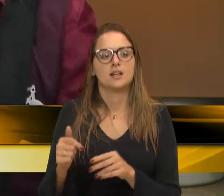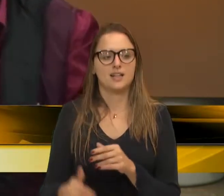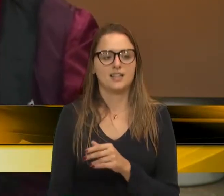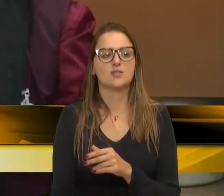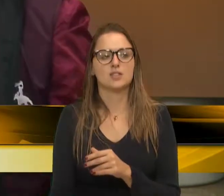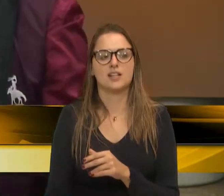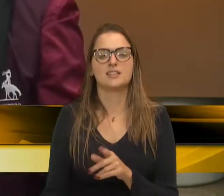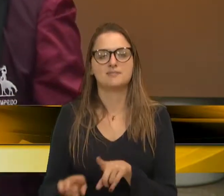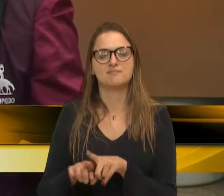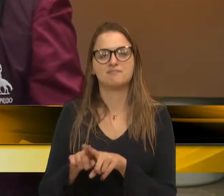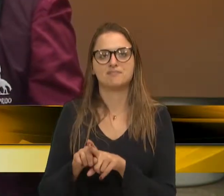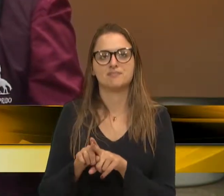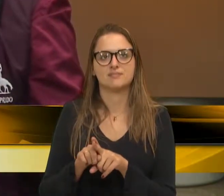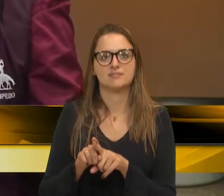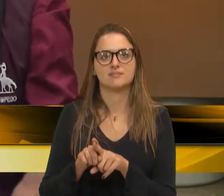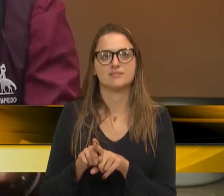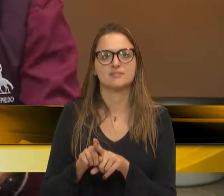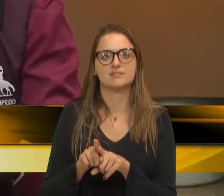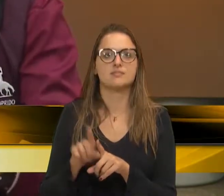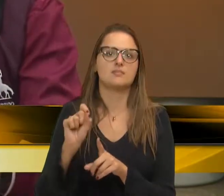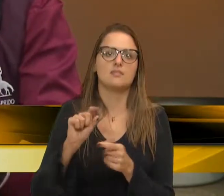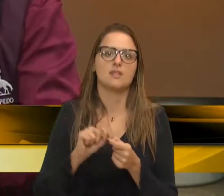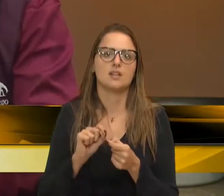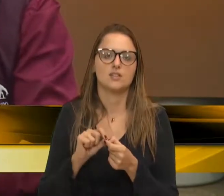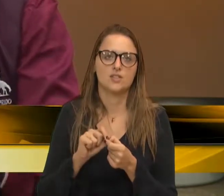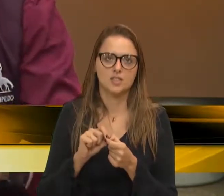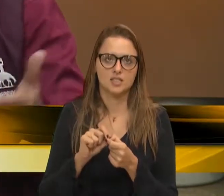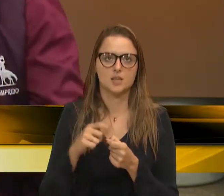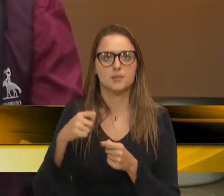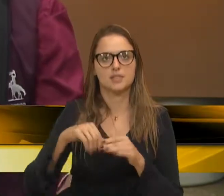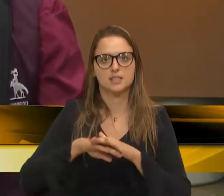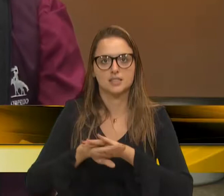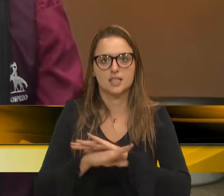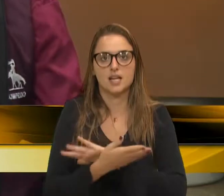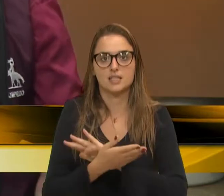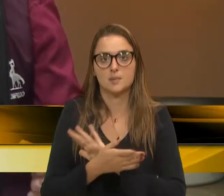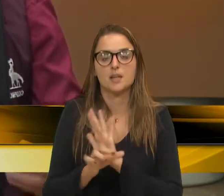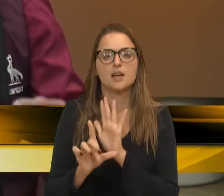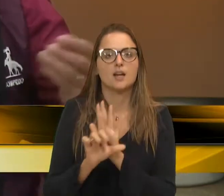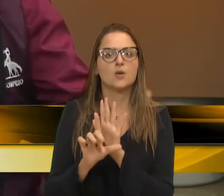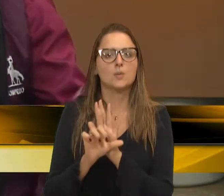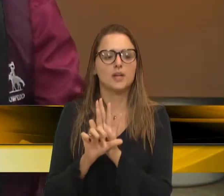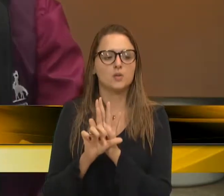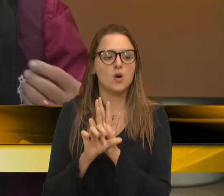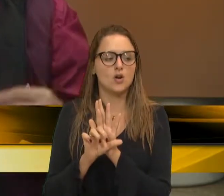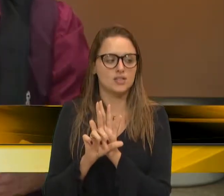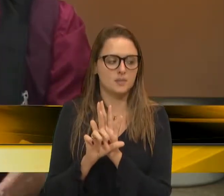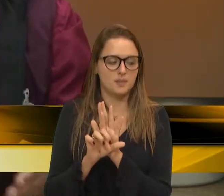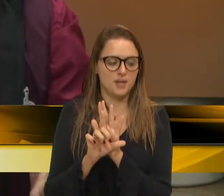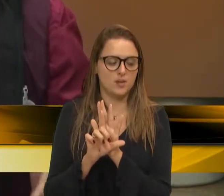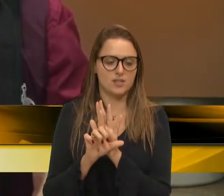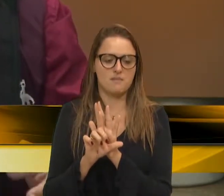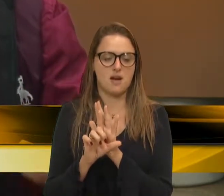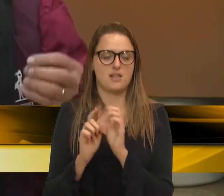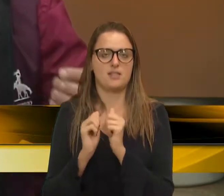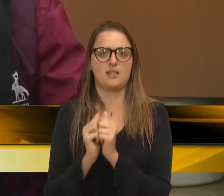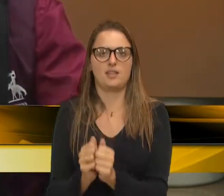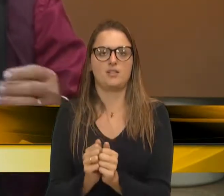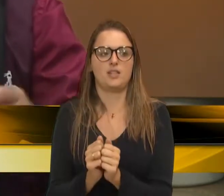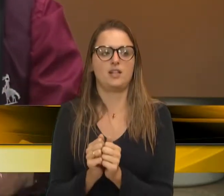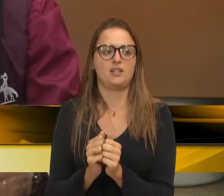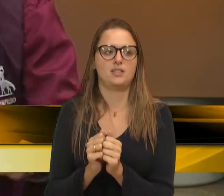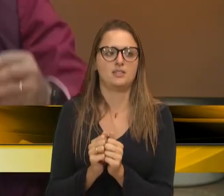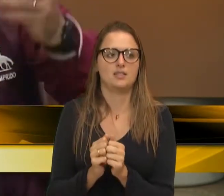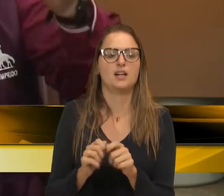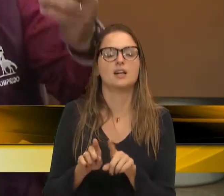outra, nesse governo não existe. Então temos que adequar por lei. É isso que a gente está buscando, amparar